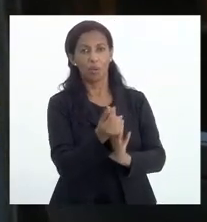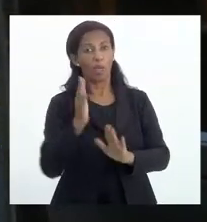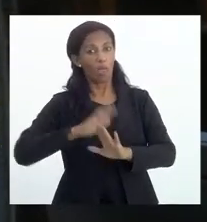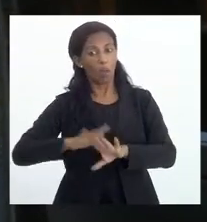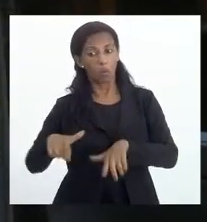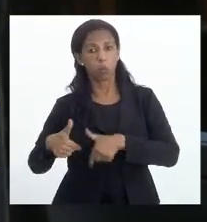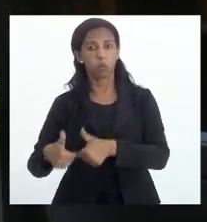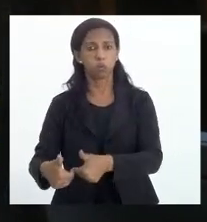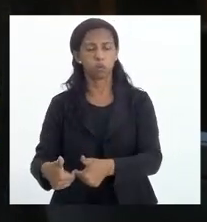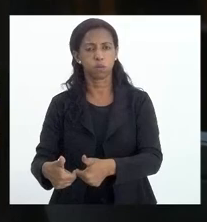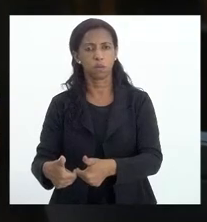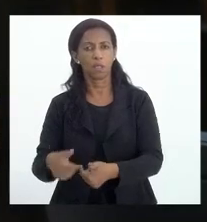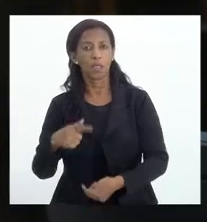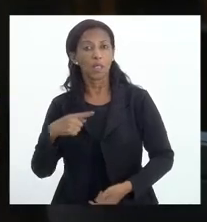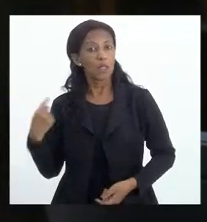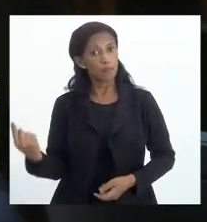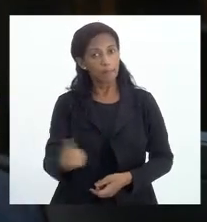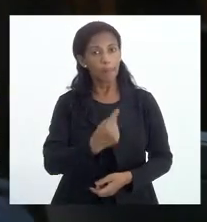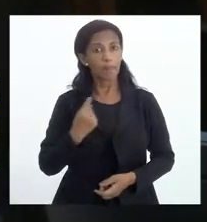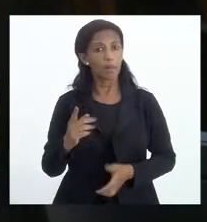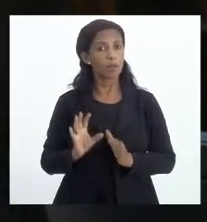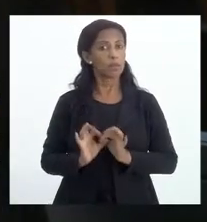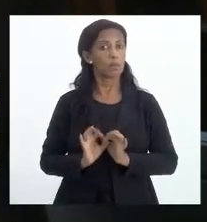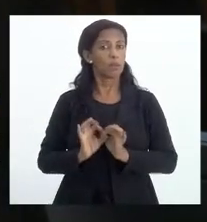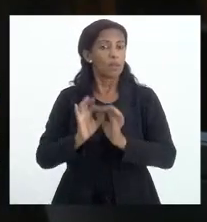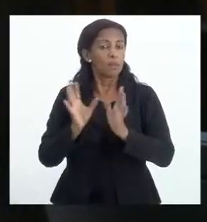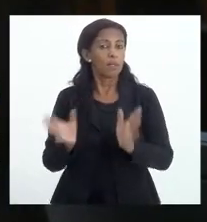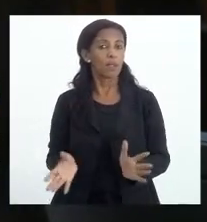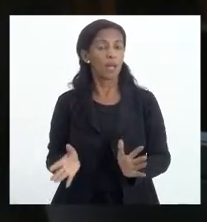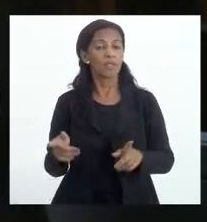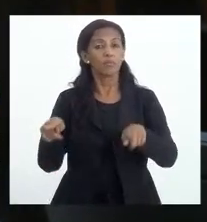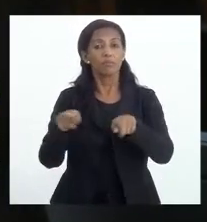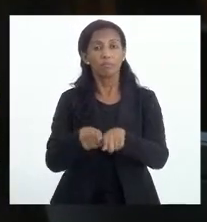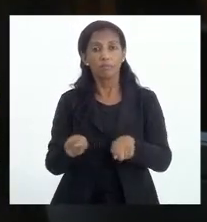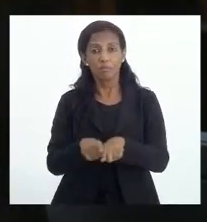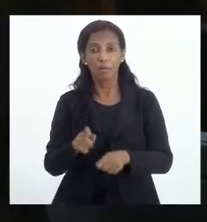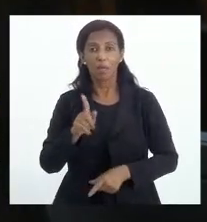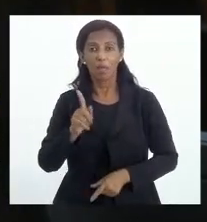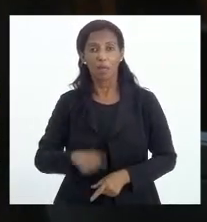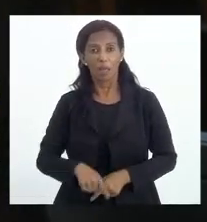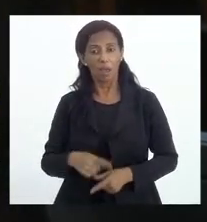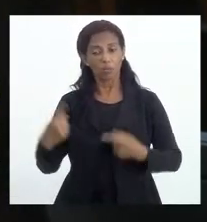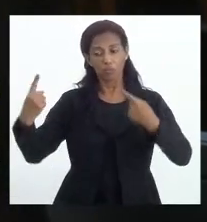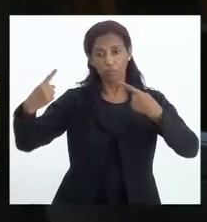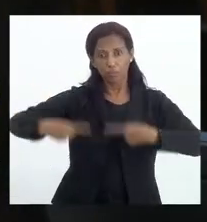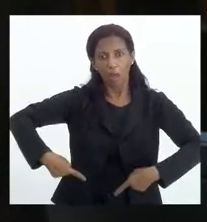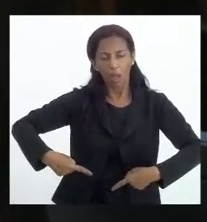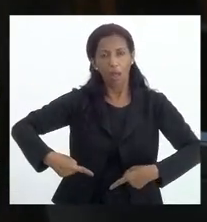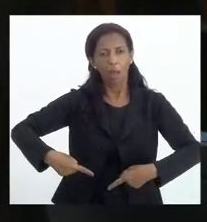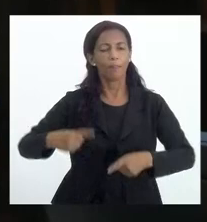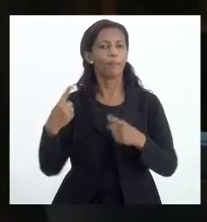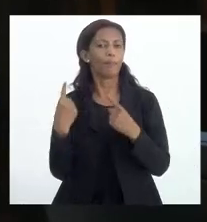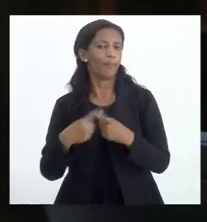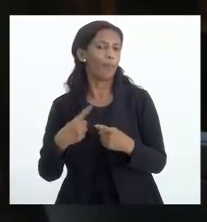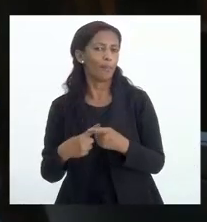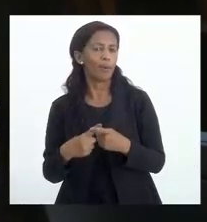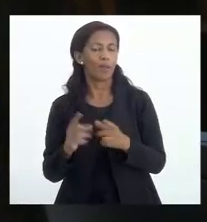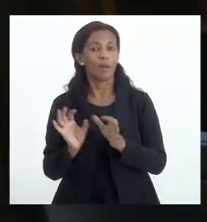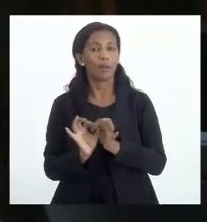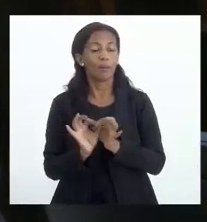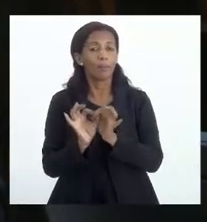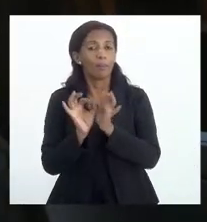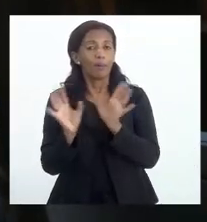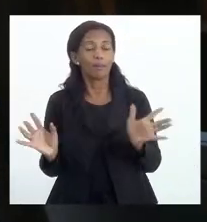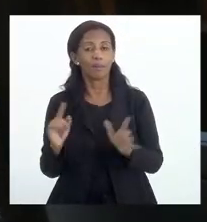executa. E isso, para nós, é uma liberdade, mas, ao mesmo tempo, é um tremendo desafio. Por quê? É uma